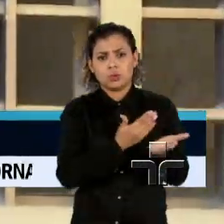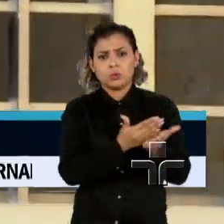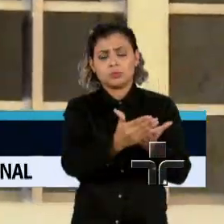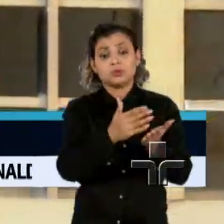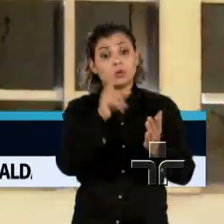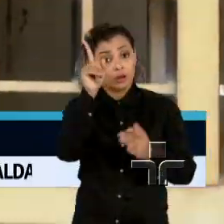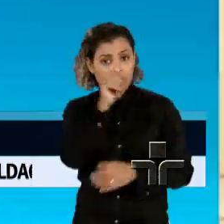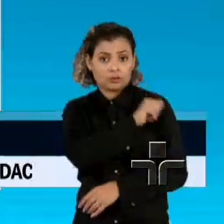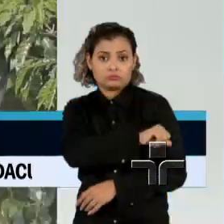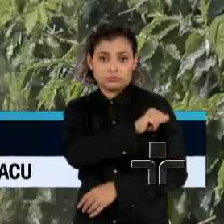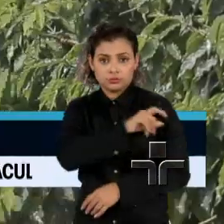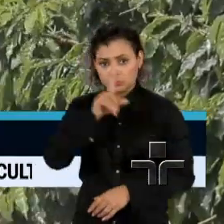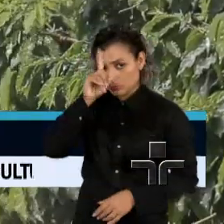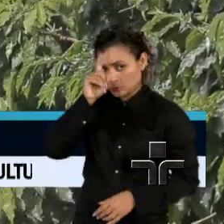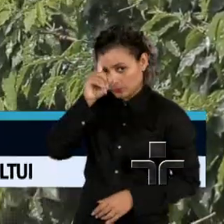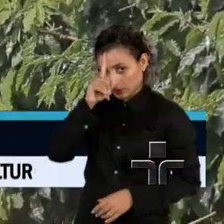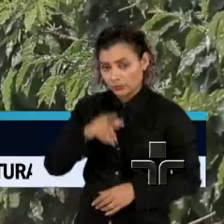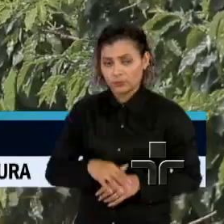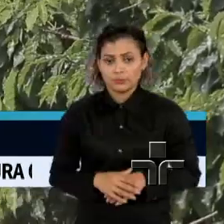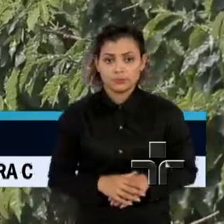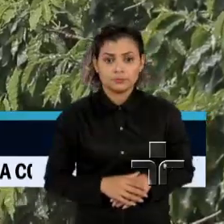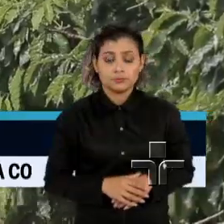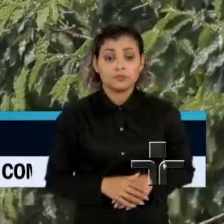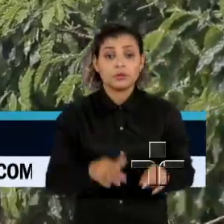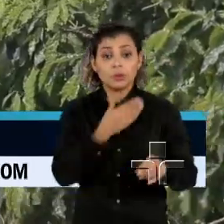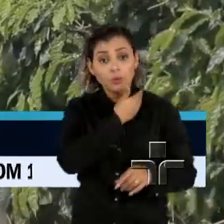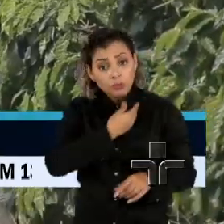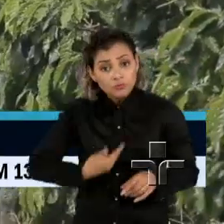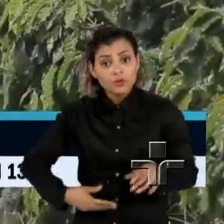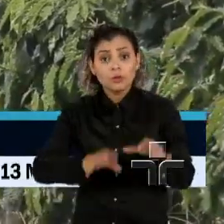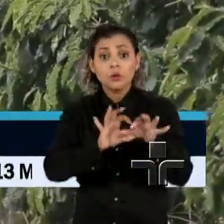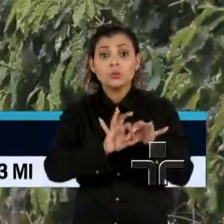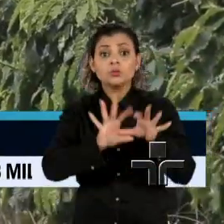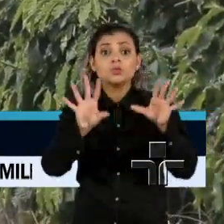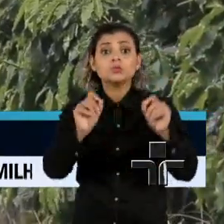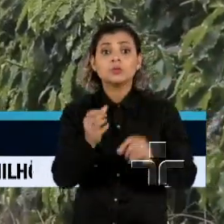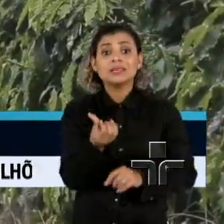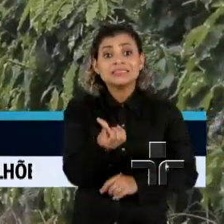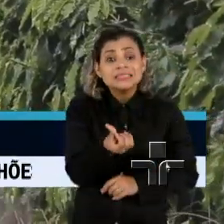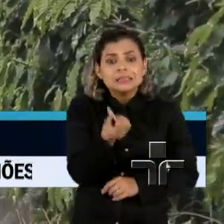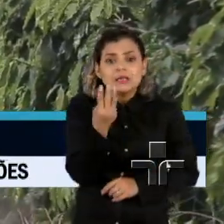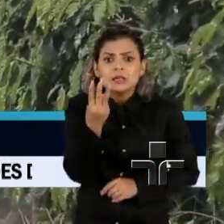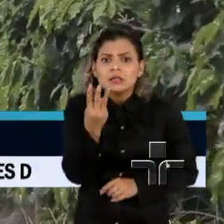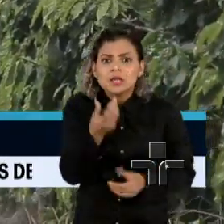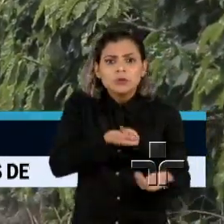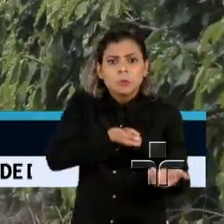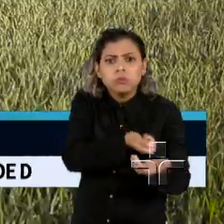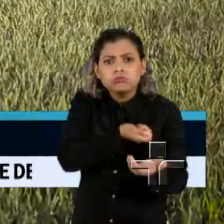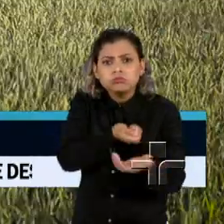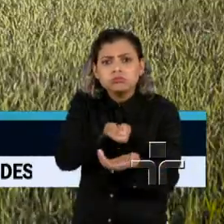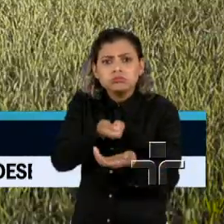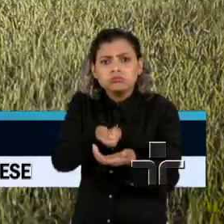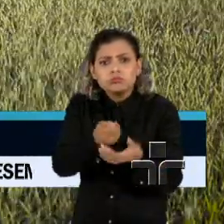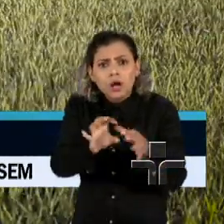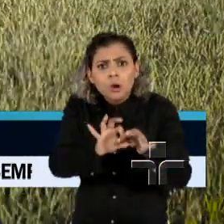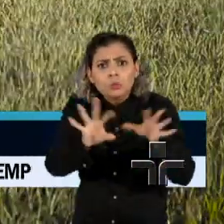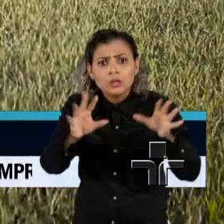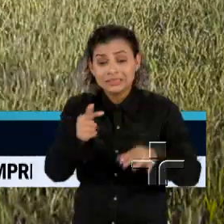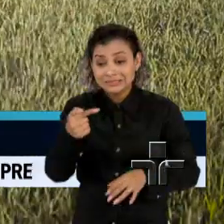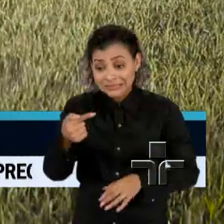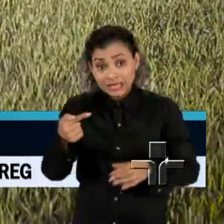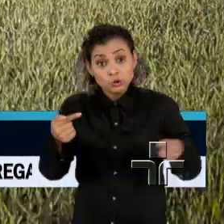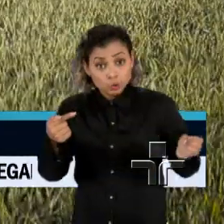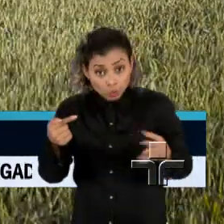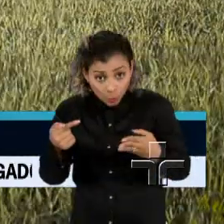teria começado. O governo autorizou o registro de mais 63 agrotóxicos, sendo 7 novos